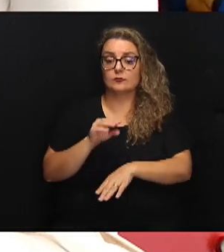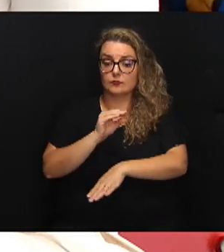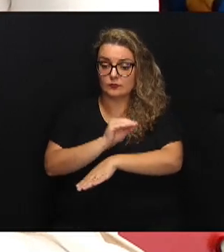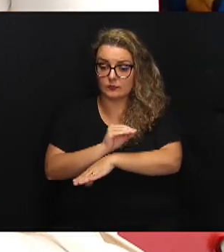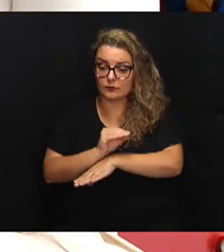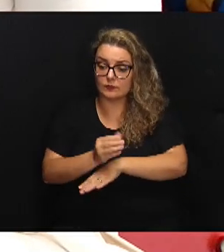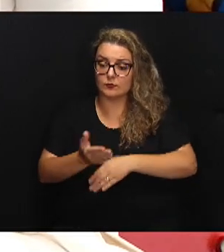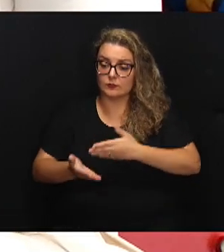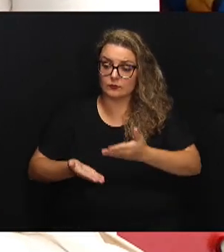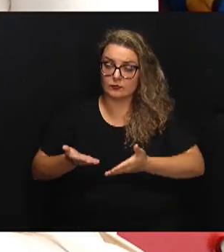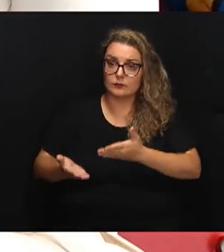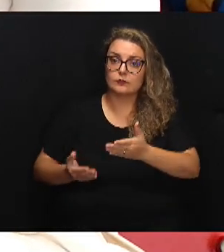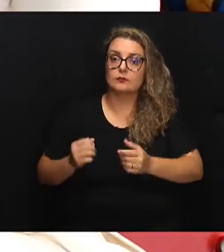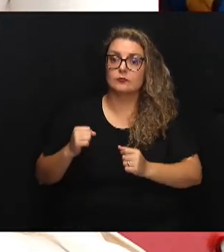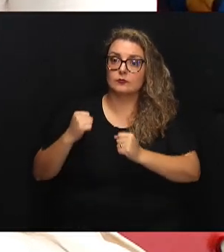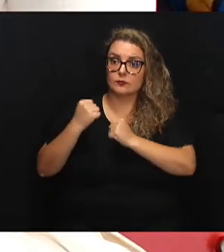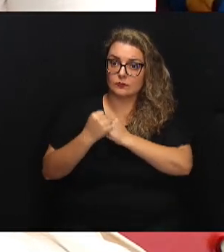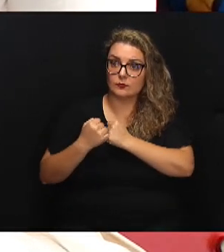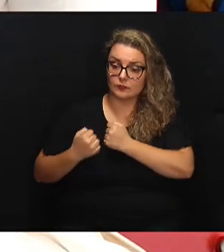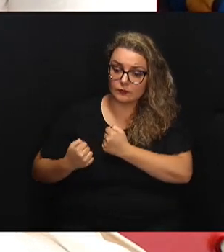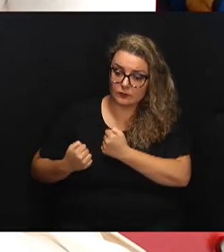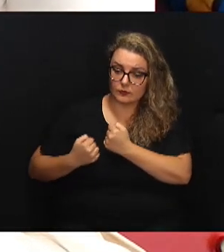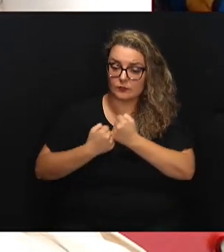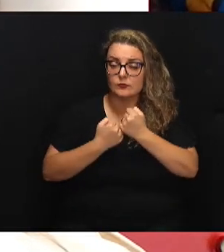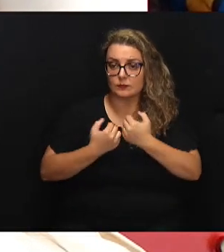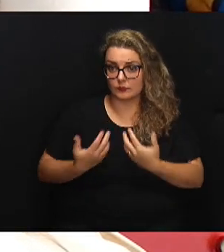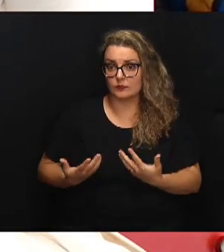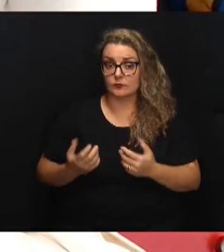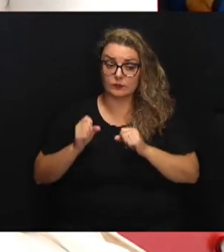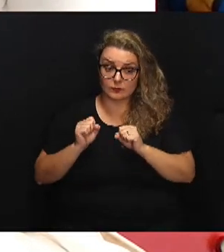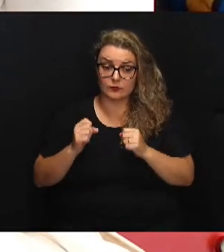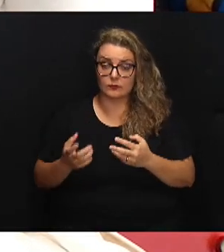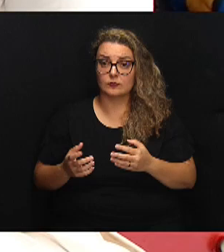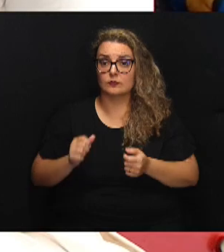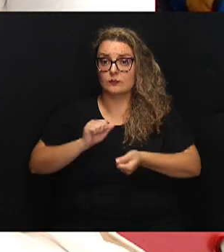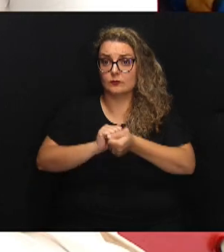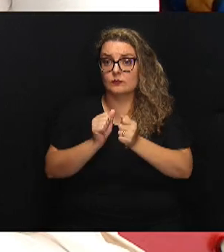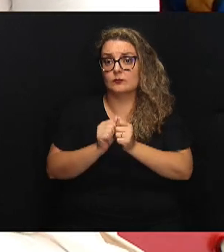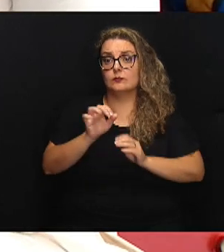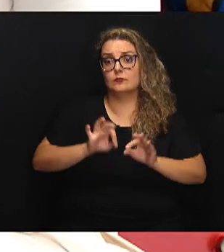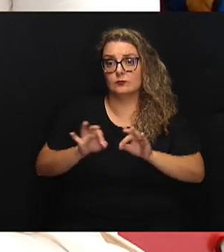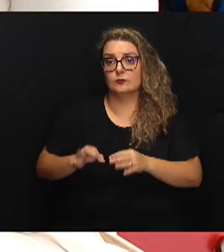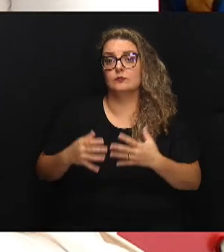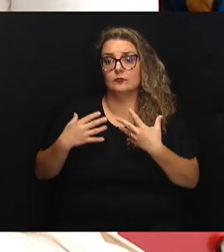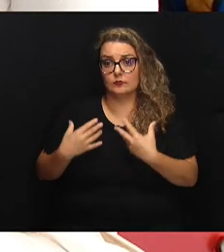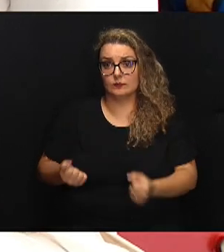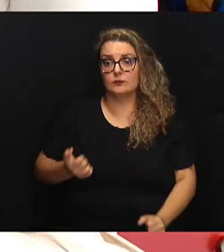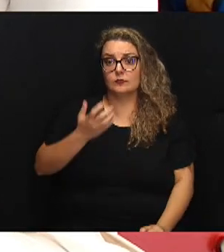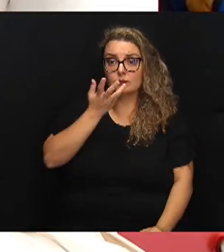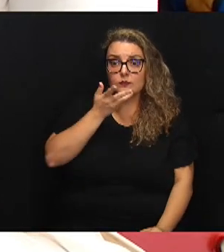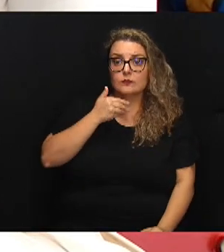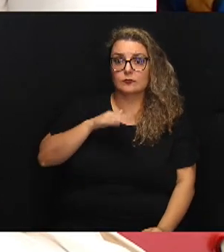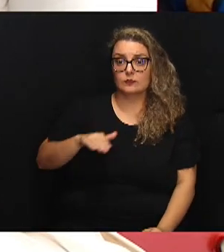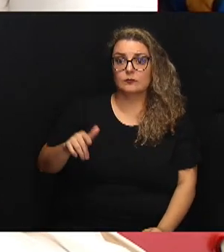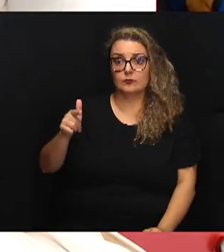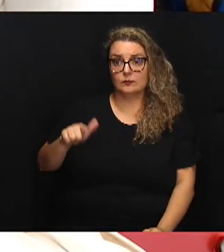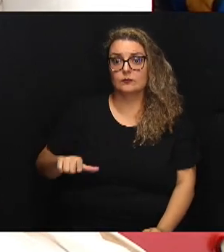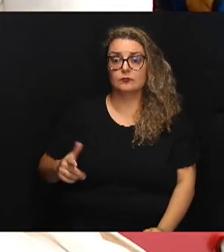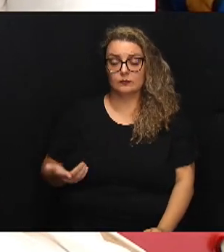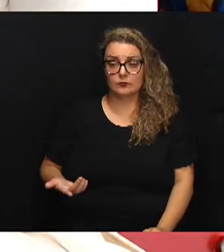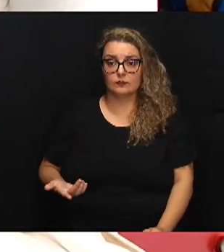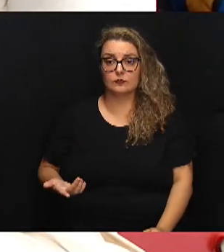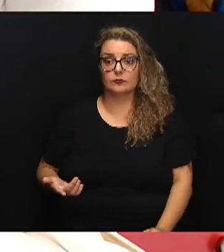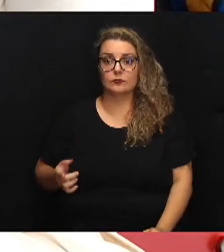eles possam encontrar esse apoio e possam se reorganizar a fim de receber essa criança novamente. Isso só